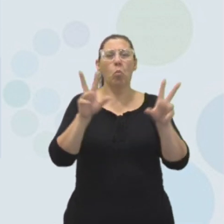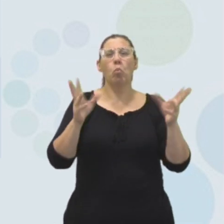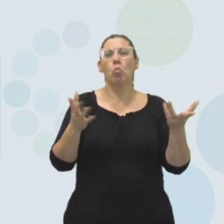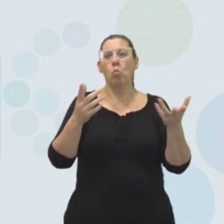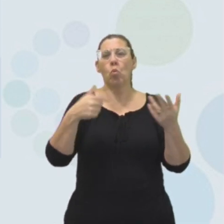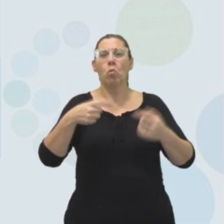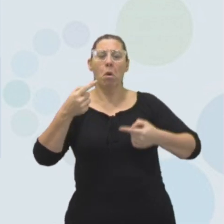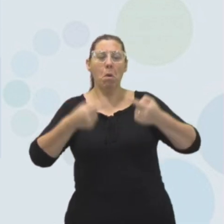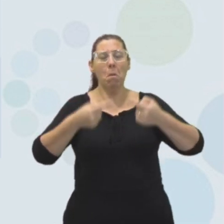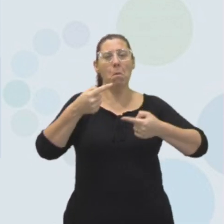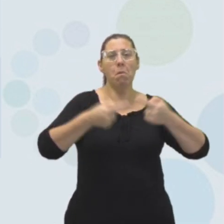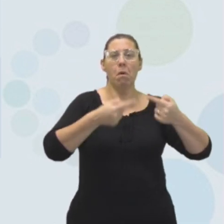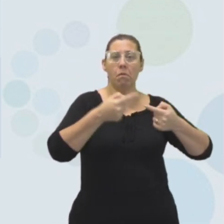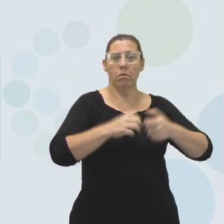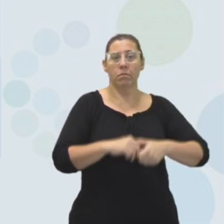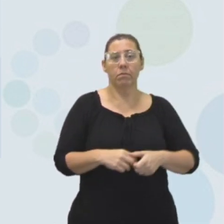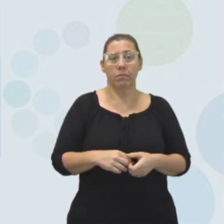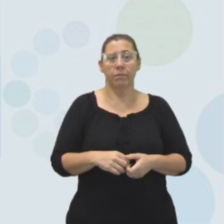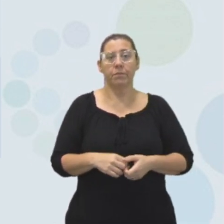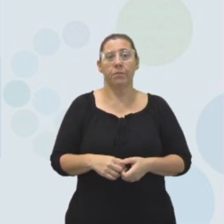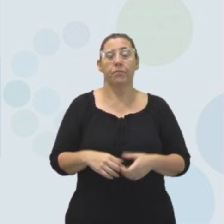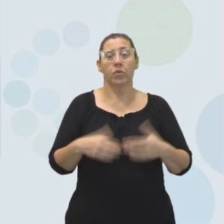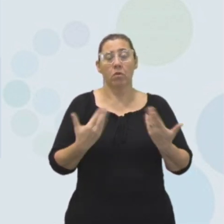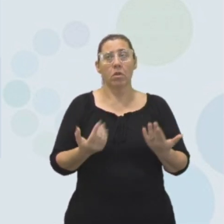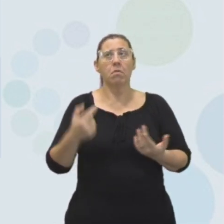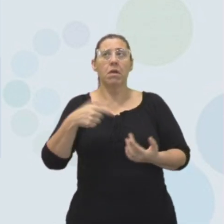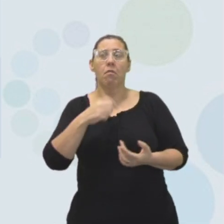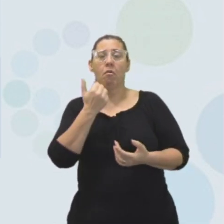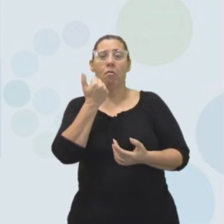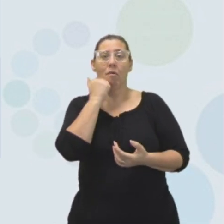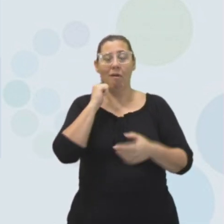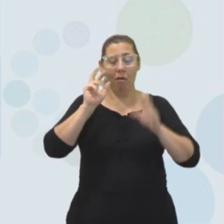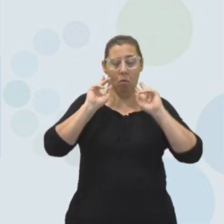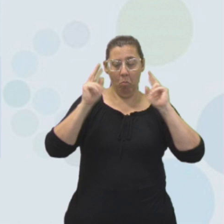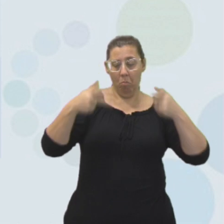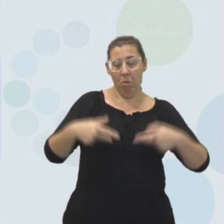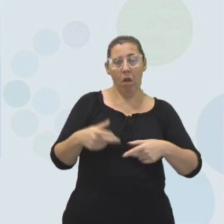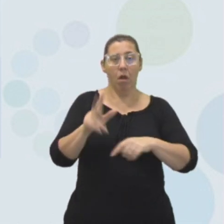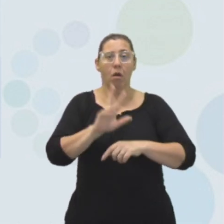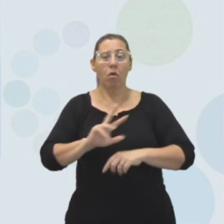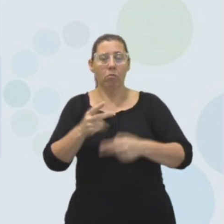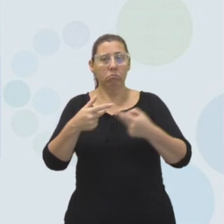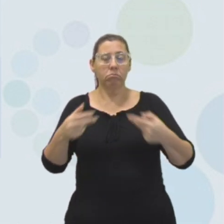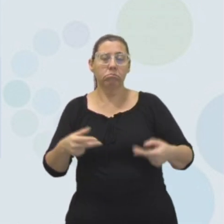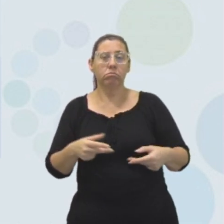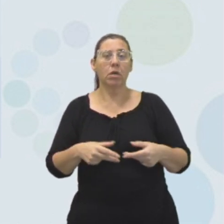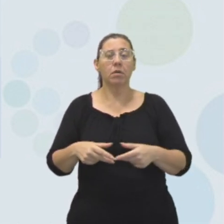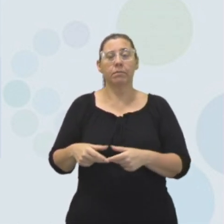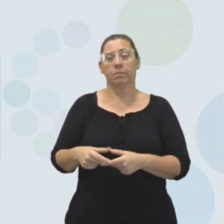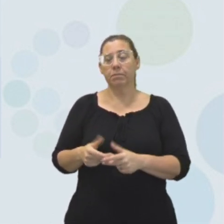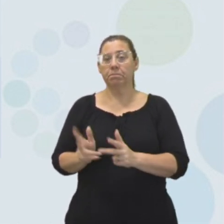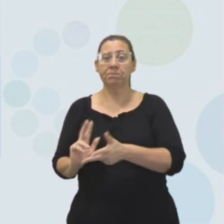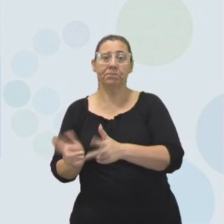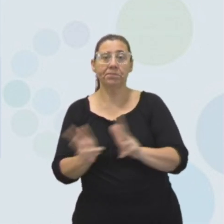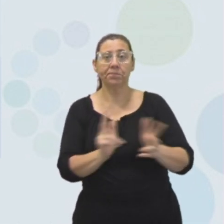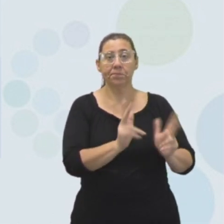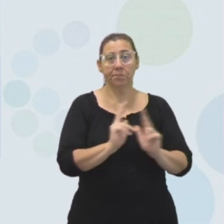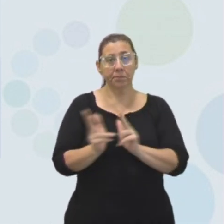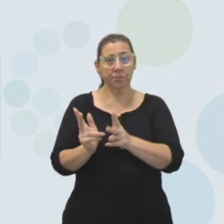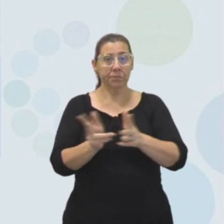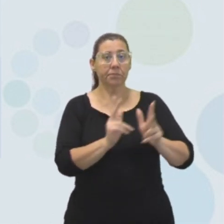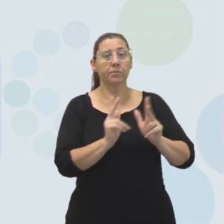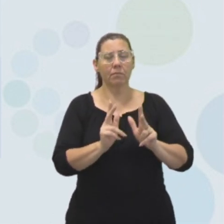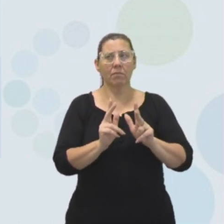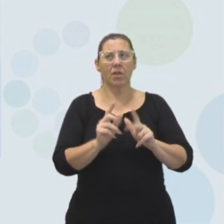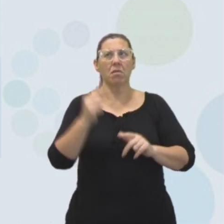estamos abordando. Principalmente na nossa área de ciências humanas, muitas coisas nós falamos muito distante da realidade dos alunos,